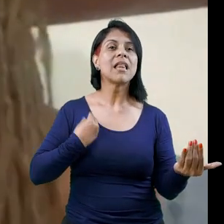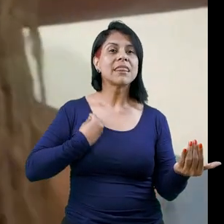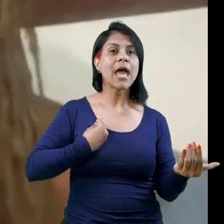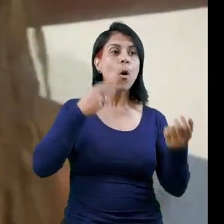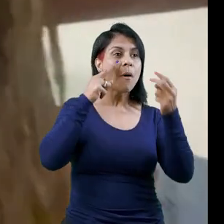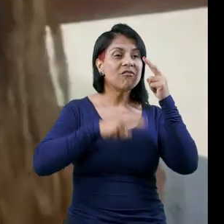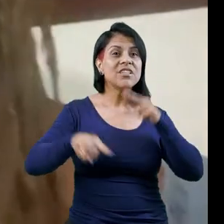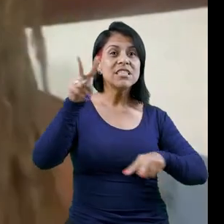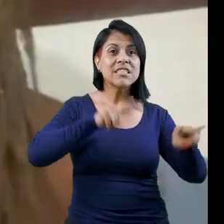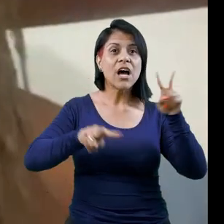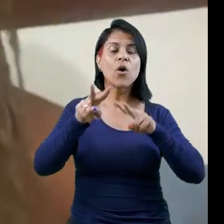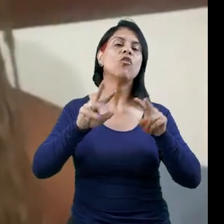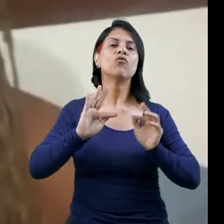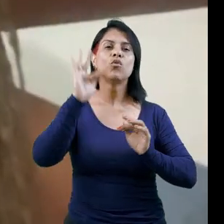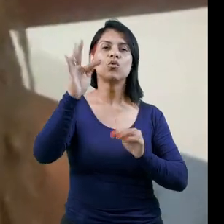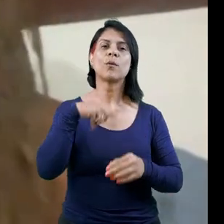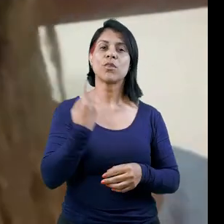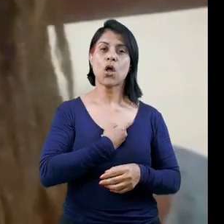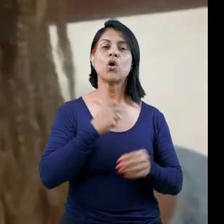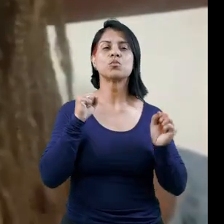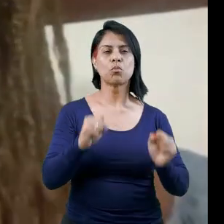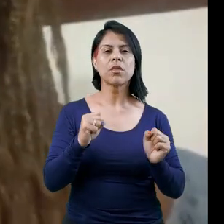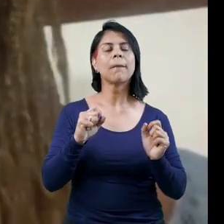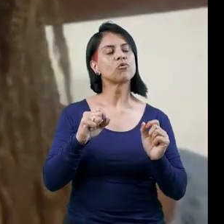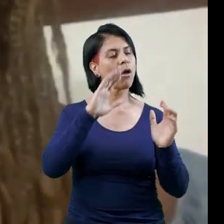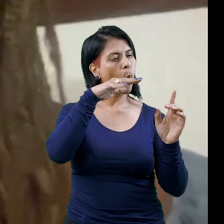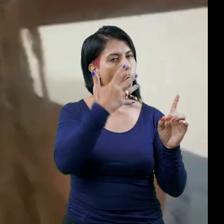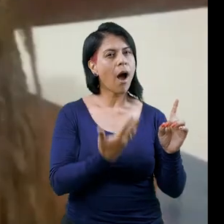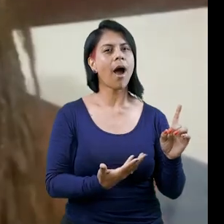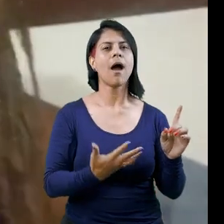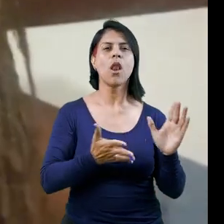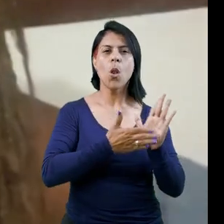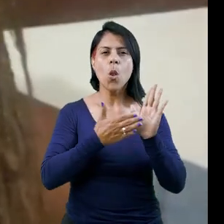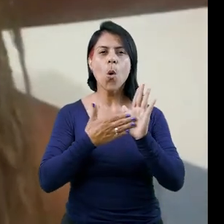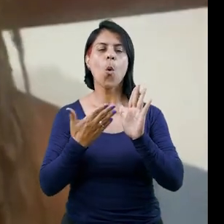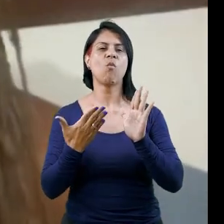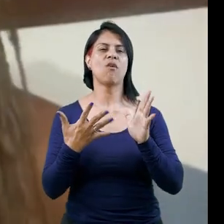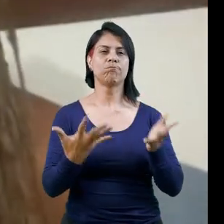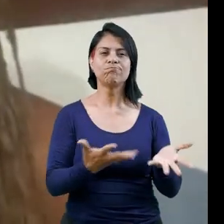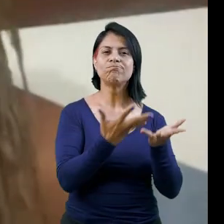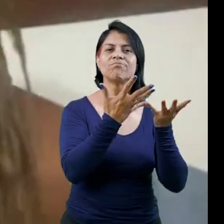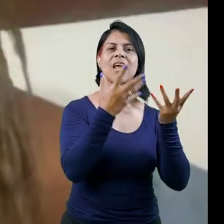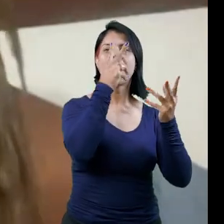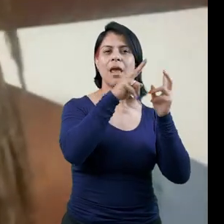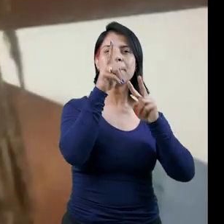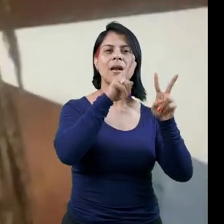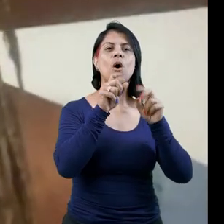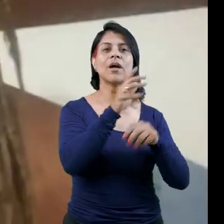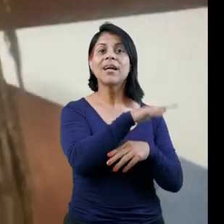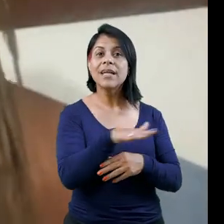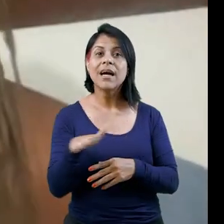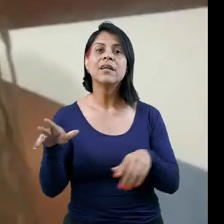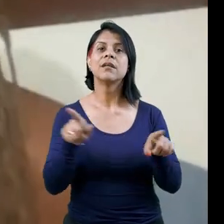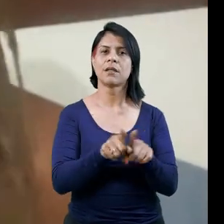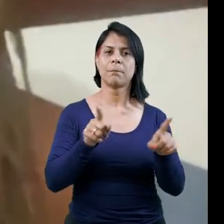honrar, a gente louvar, a gente alimentar, a gente dar comida, a gente se lembrar das nossas